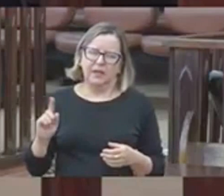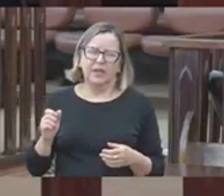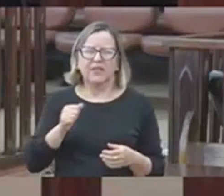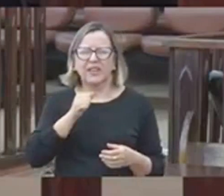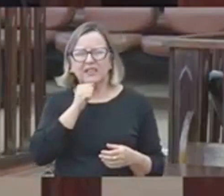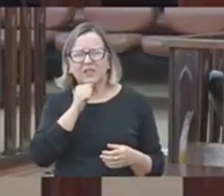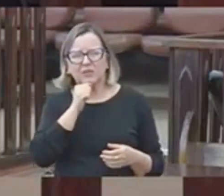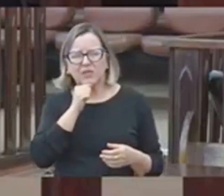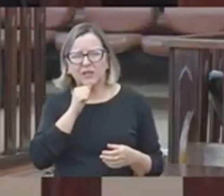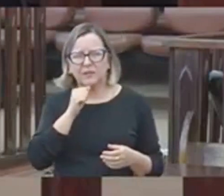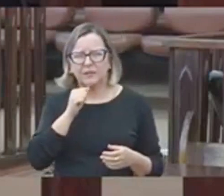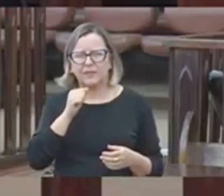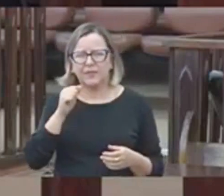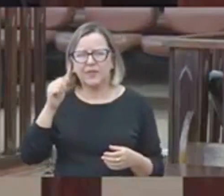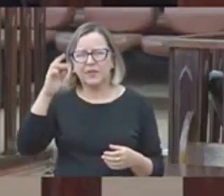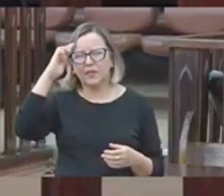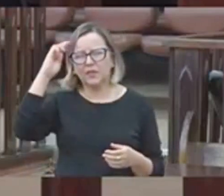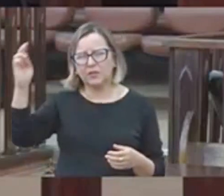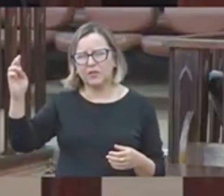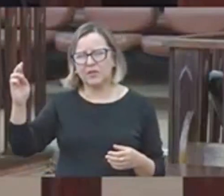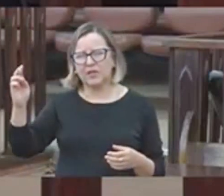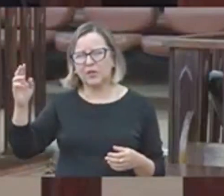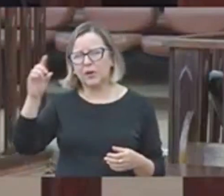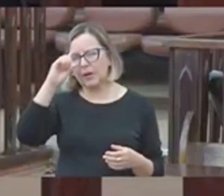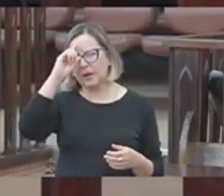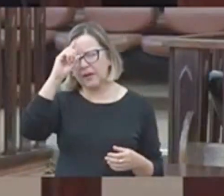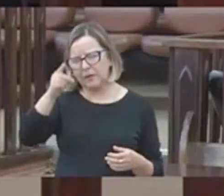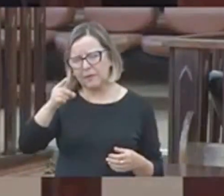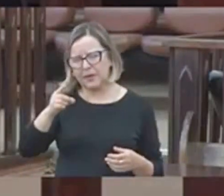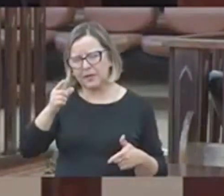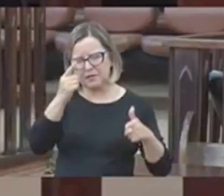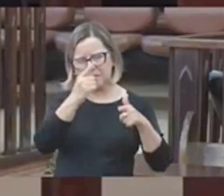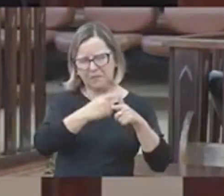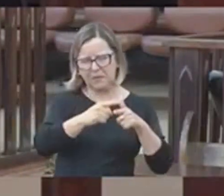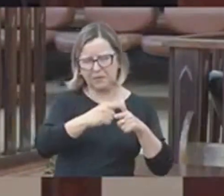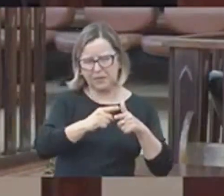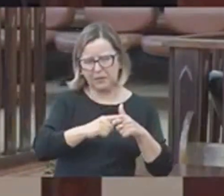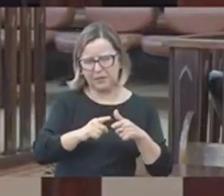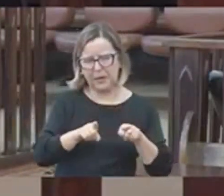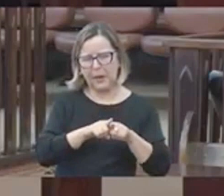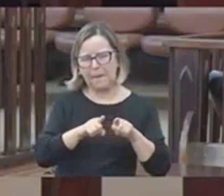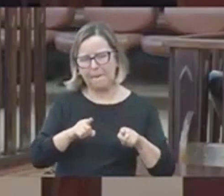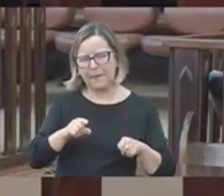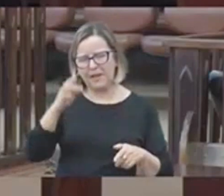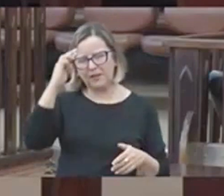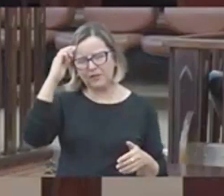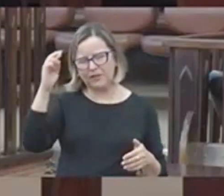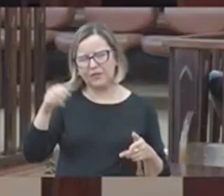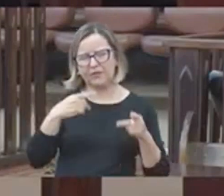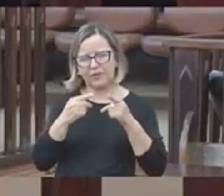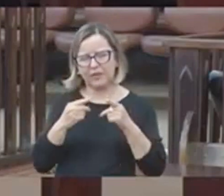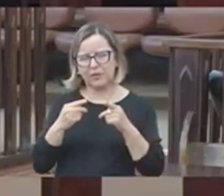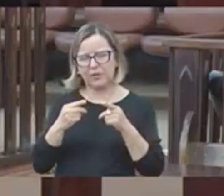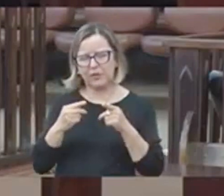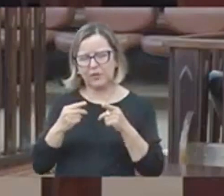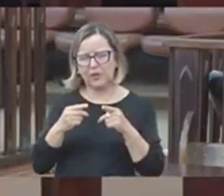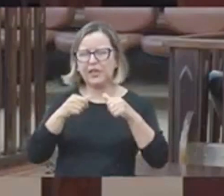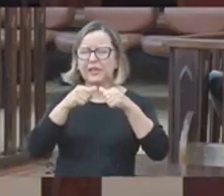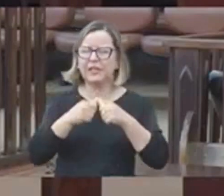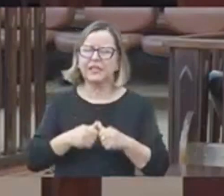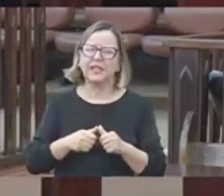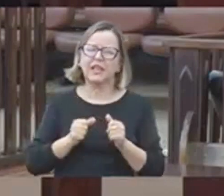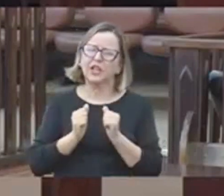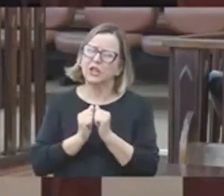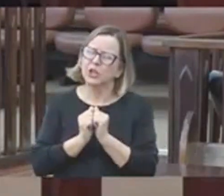morte. Mas o Senhor disse que estaria conosco em todo o tempo. O Senhor disse que o Teu